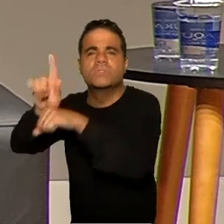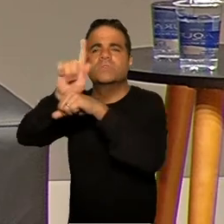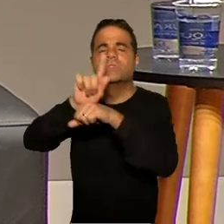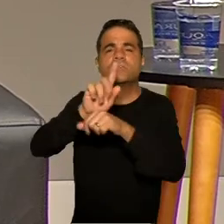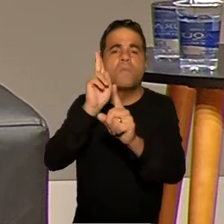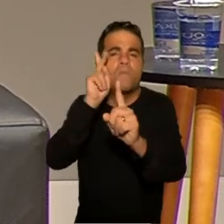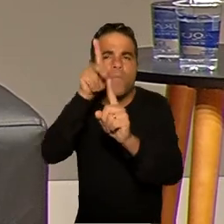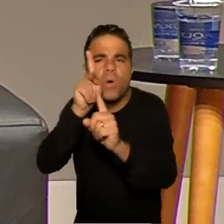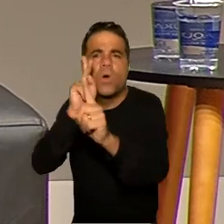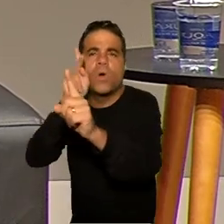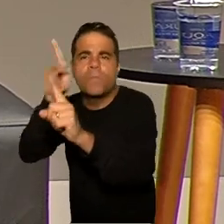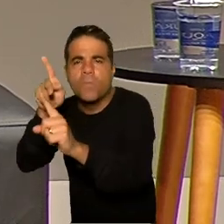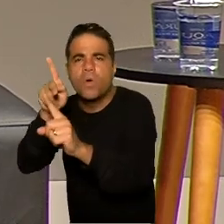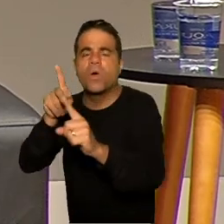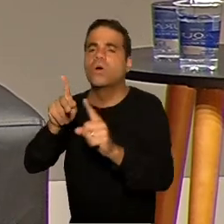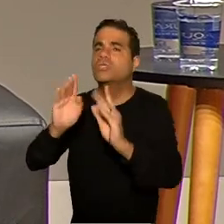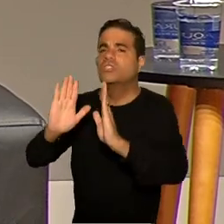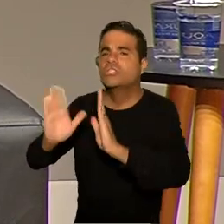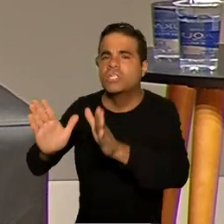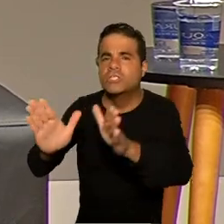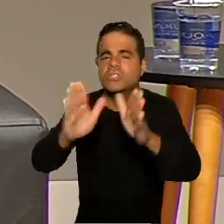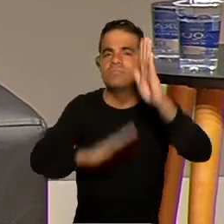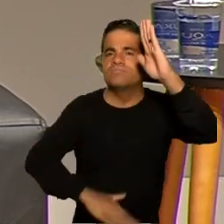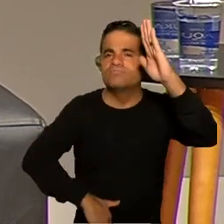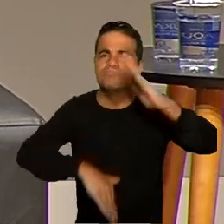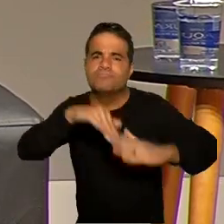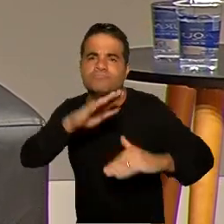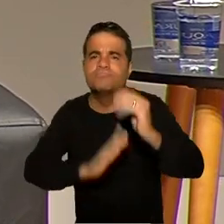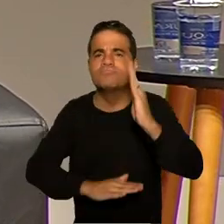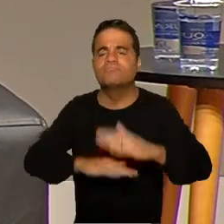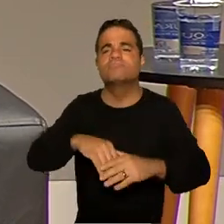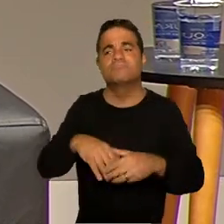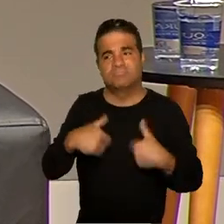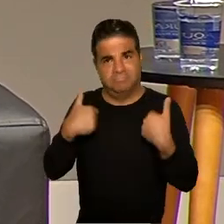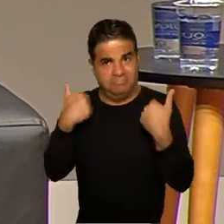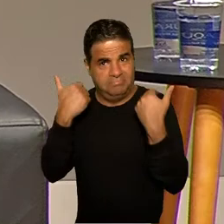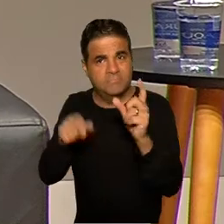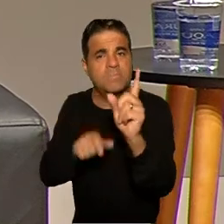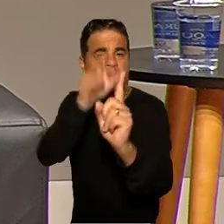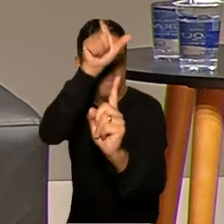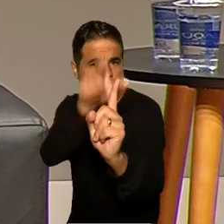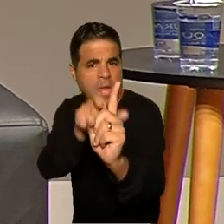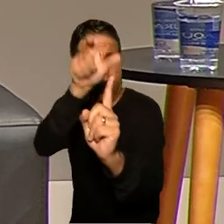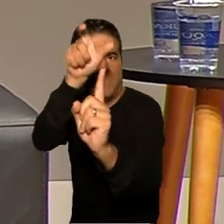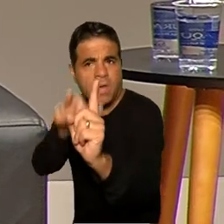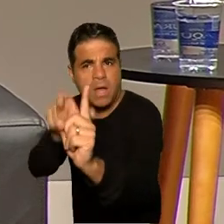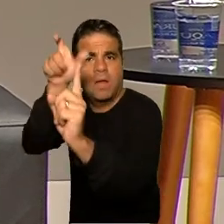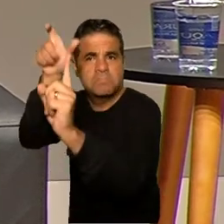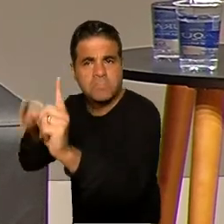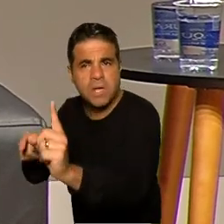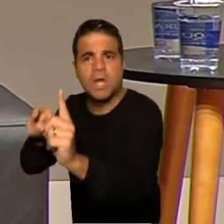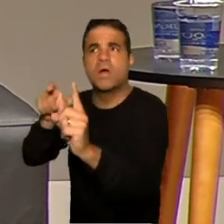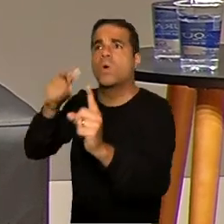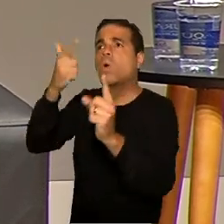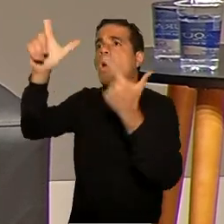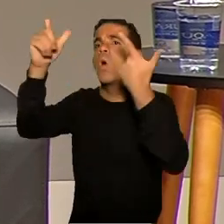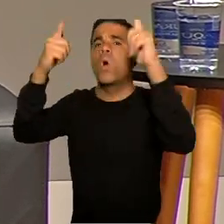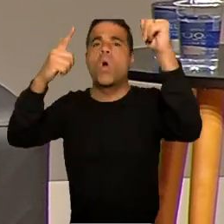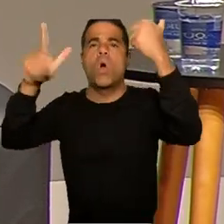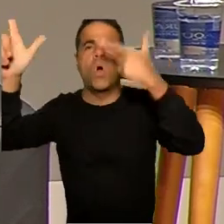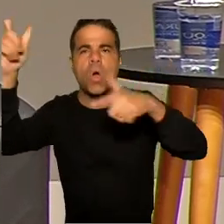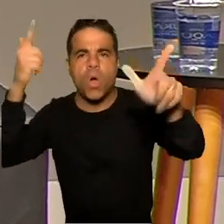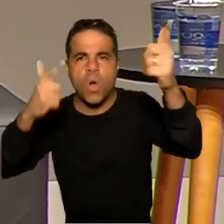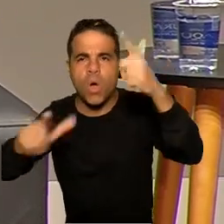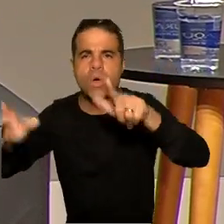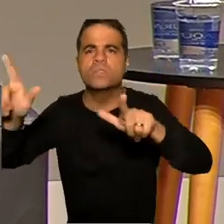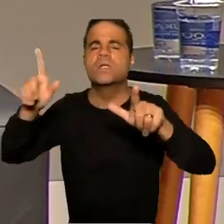os personagens ligados a curadorias né com as figuras que atuam no espaço expositivo com outras atribuições